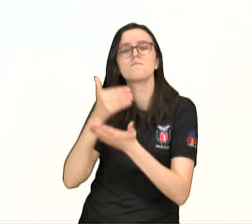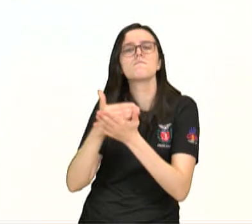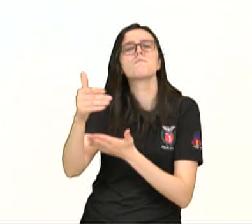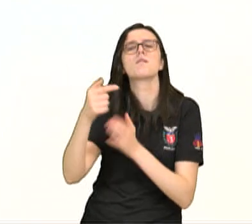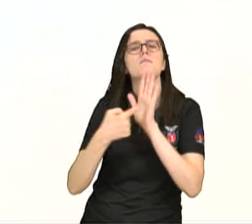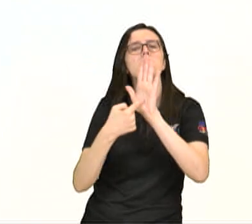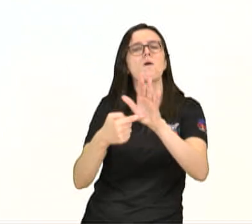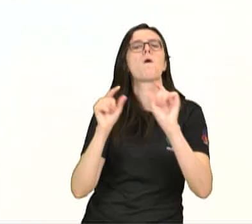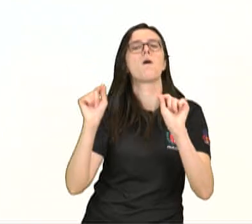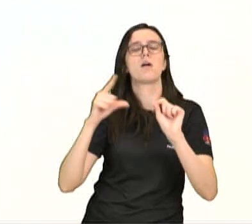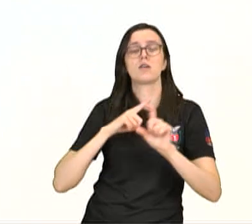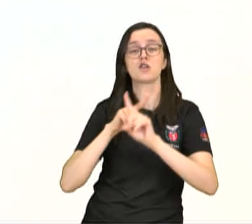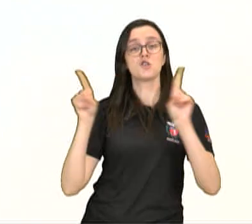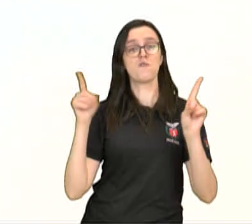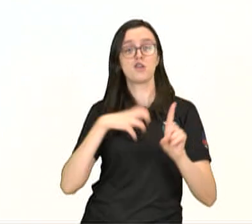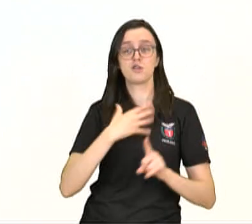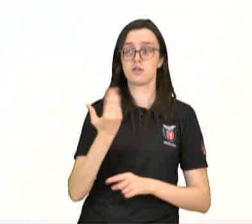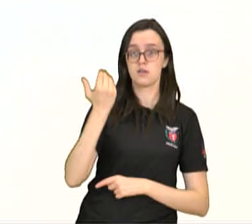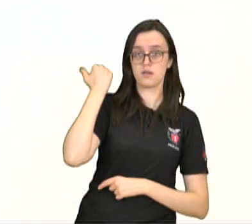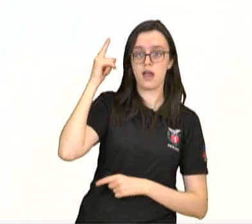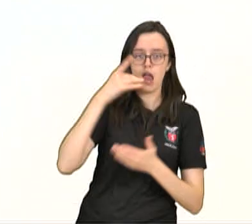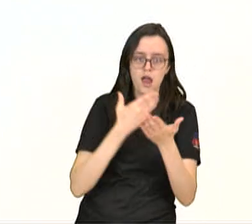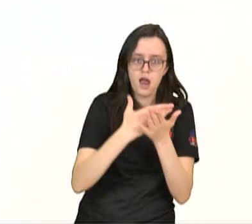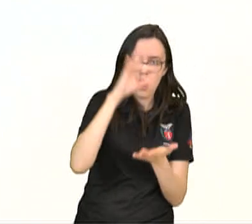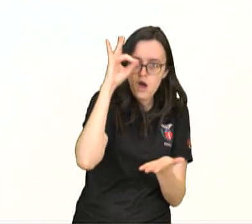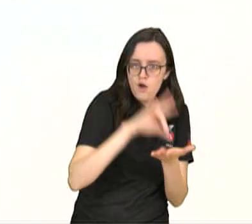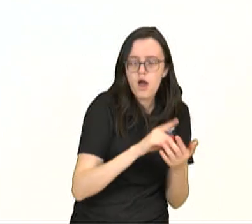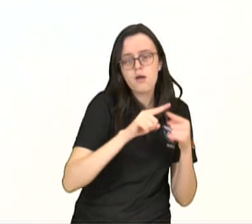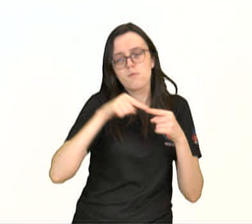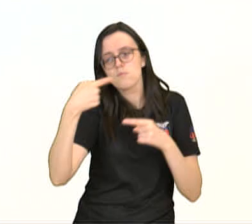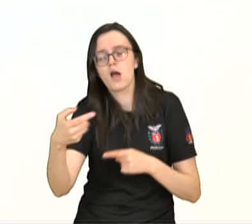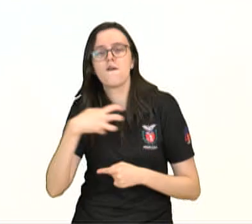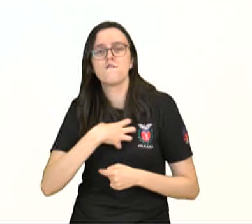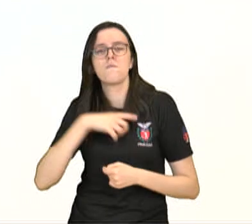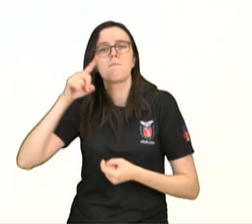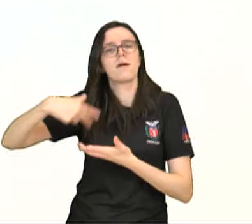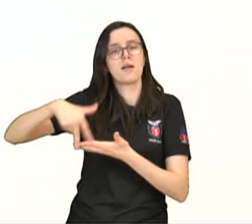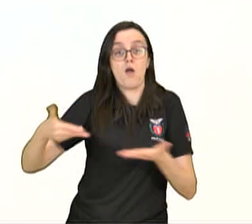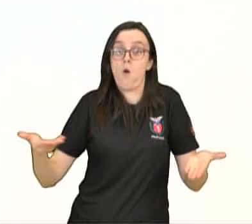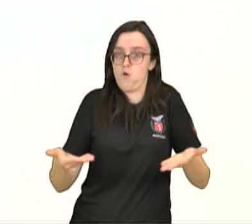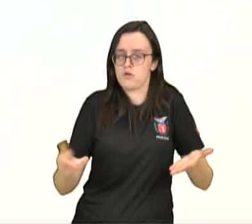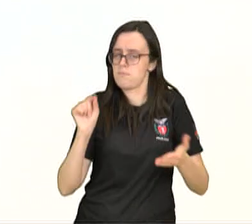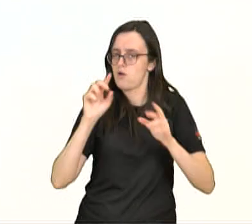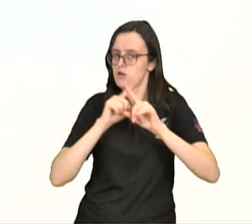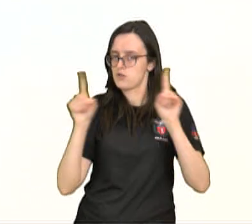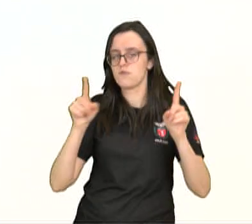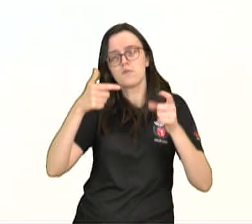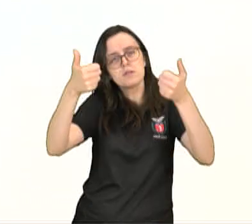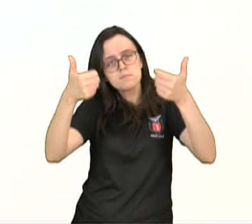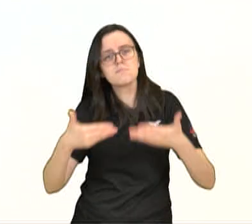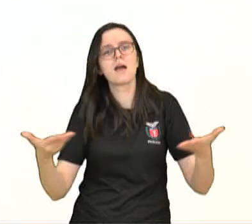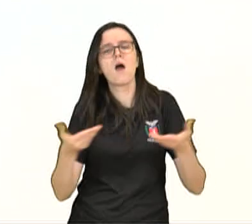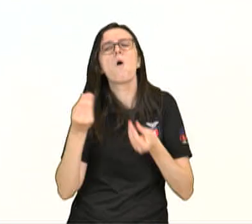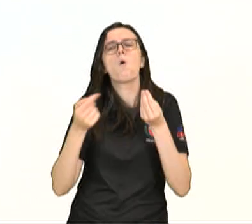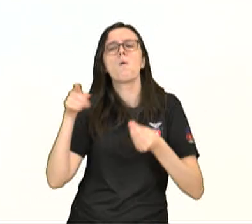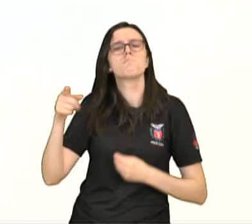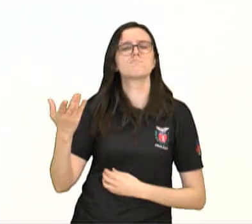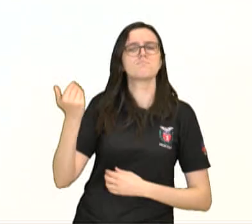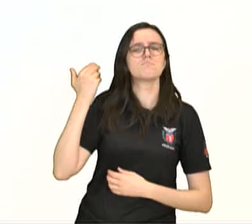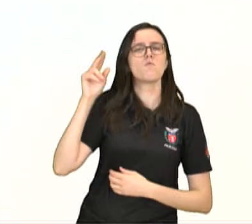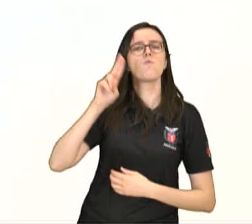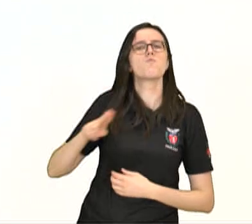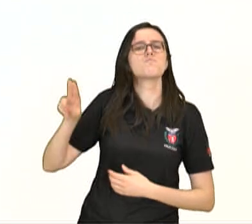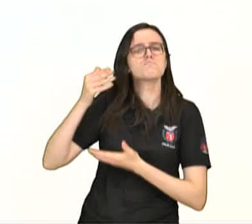algumas diferenças na forma como era dançado em sua origem para a forma como é dançado atualmente. Descreva como o merengue era dançado em